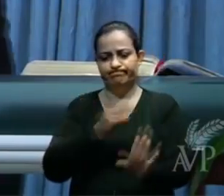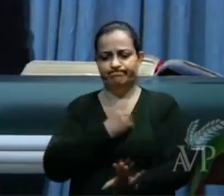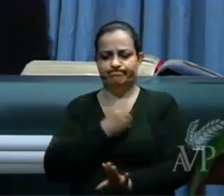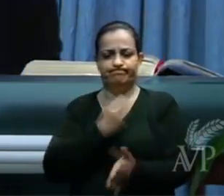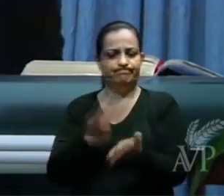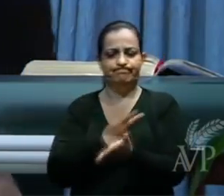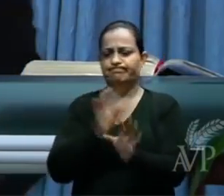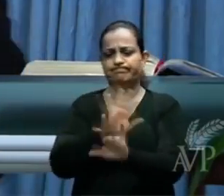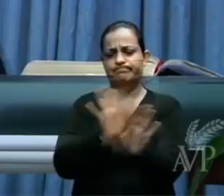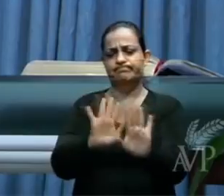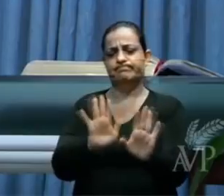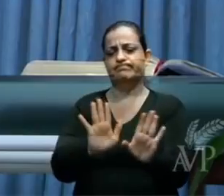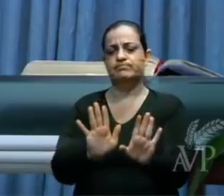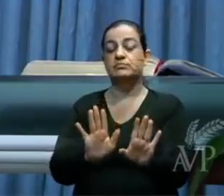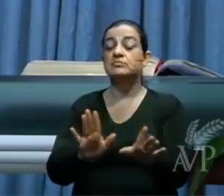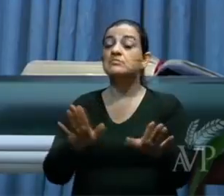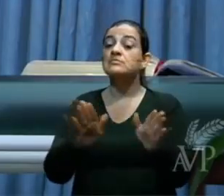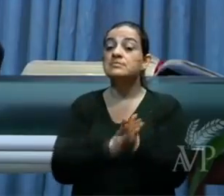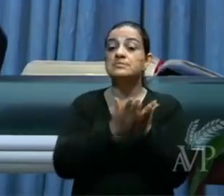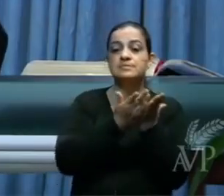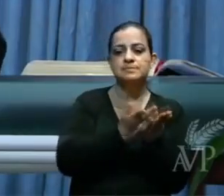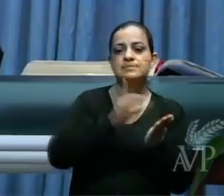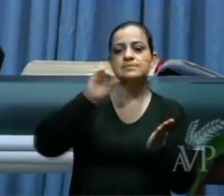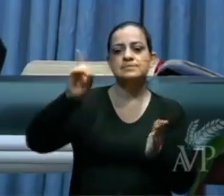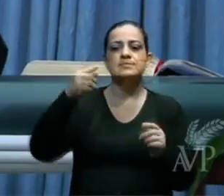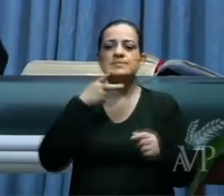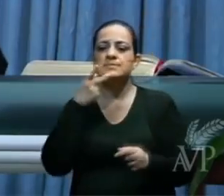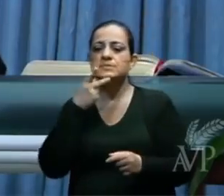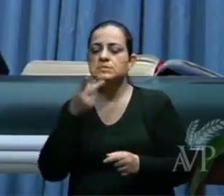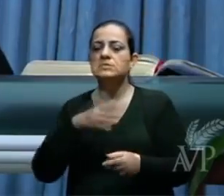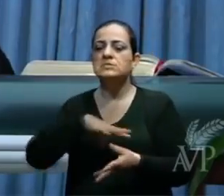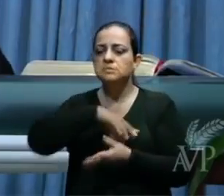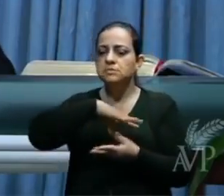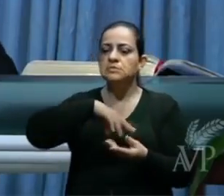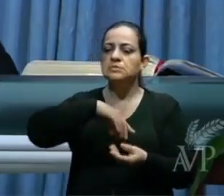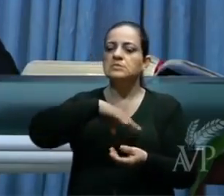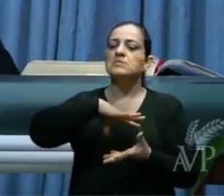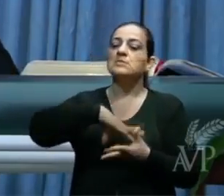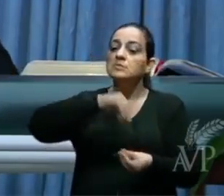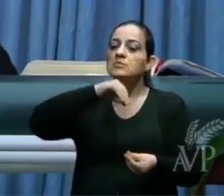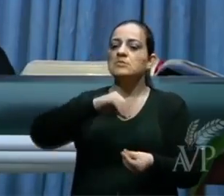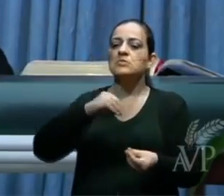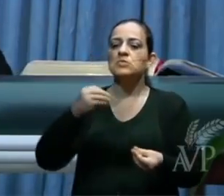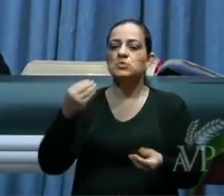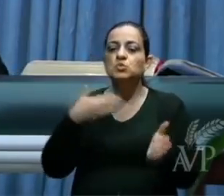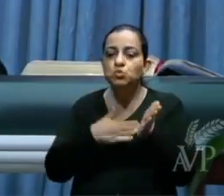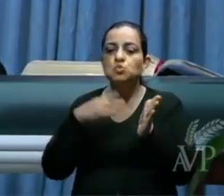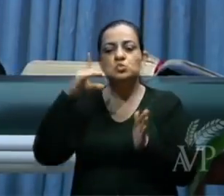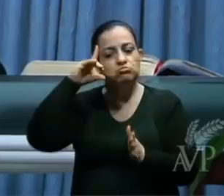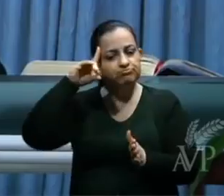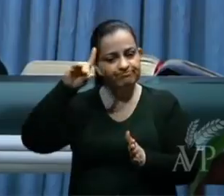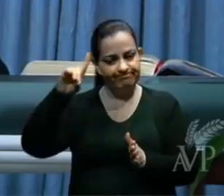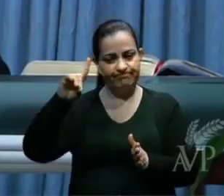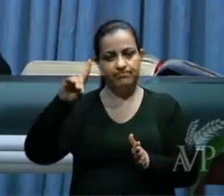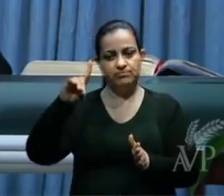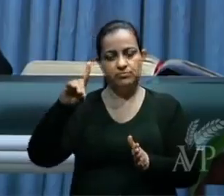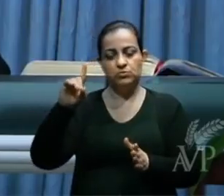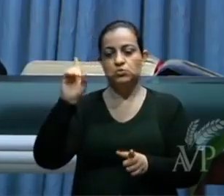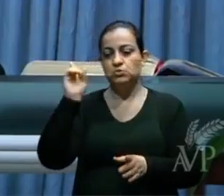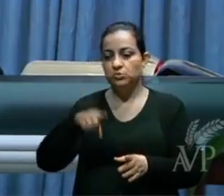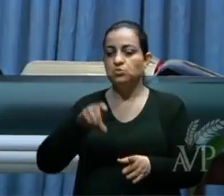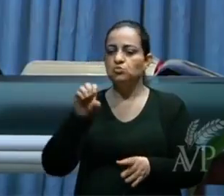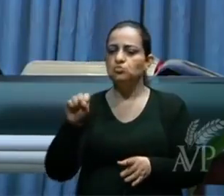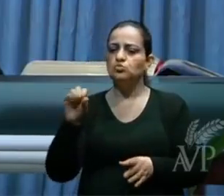não mas a bíblia diz que seria esse o espírito dos últimos dias o só do